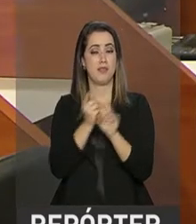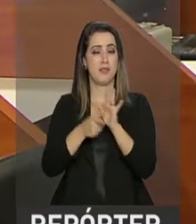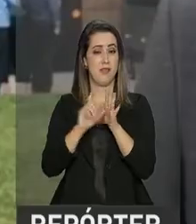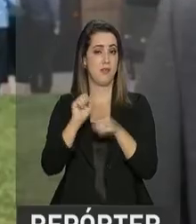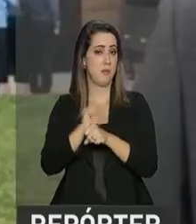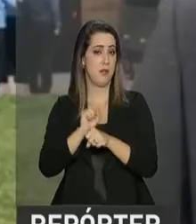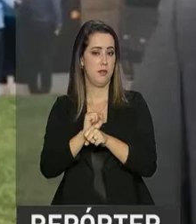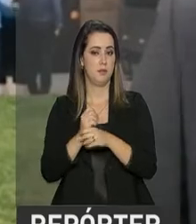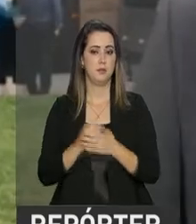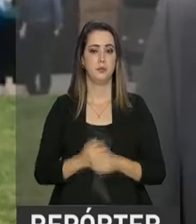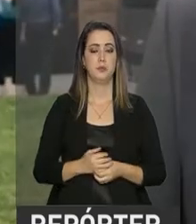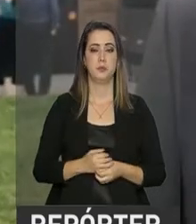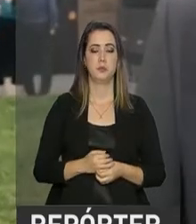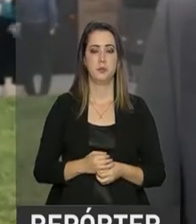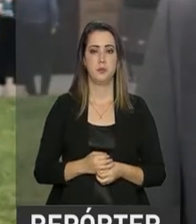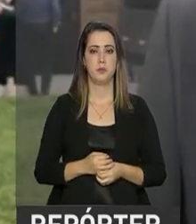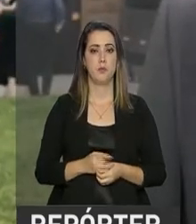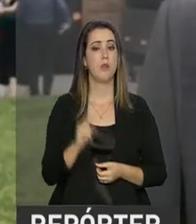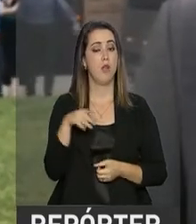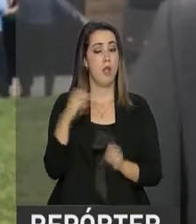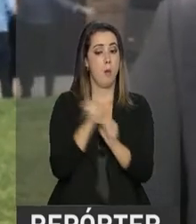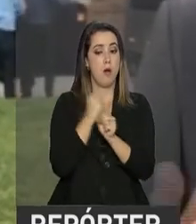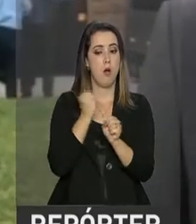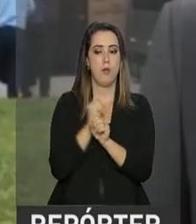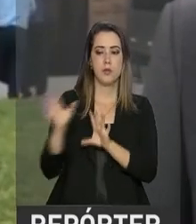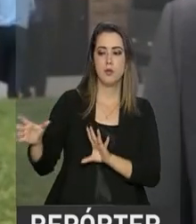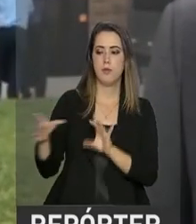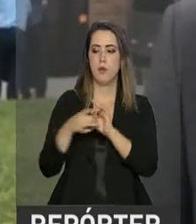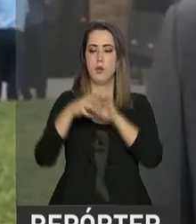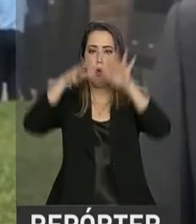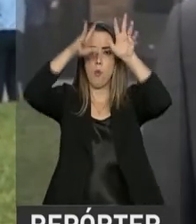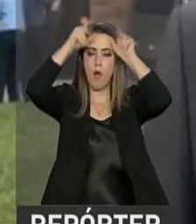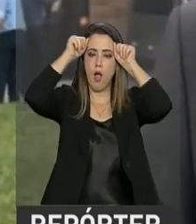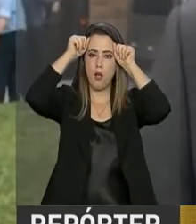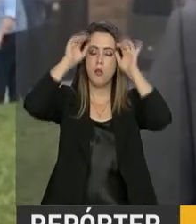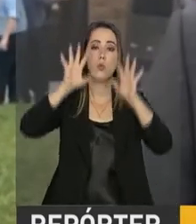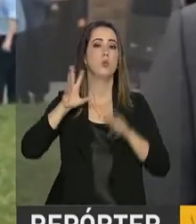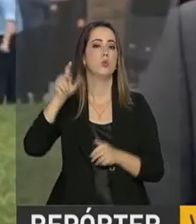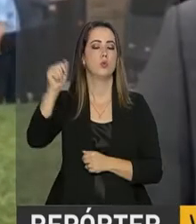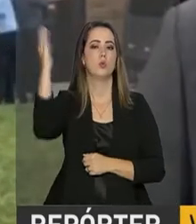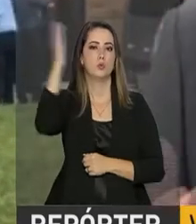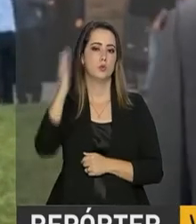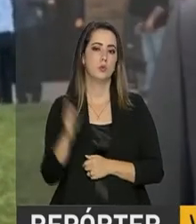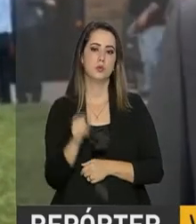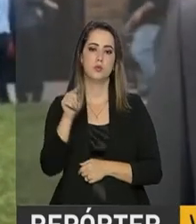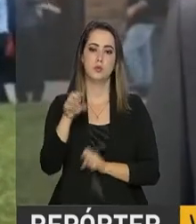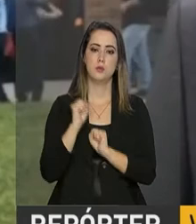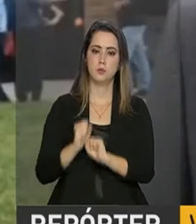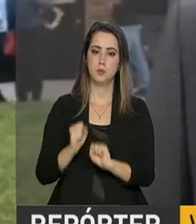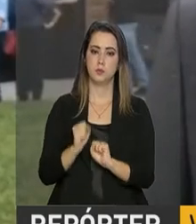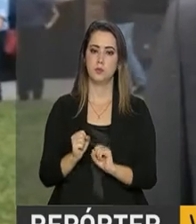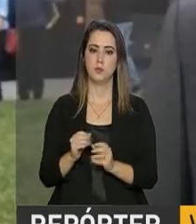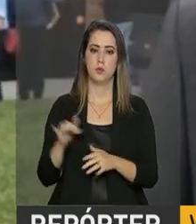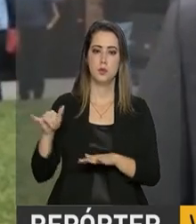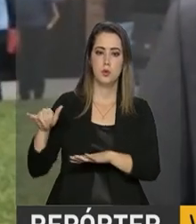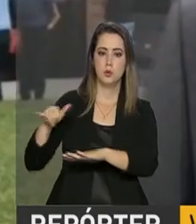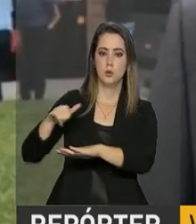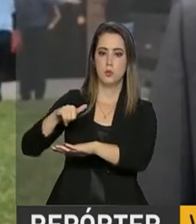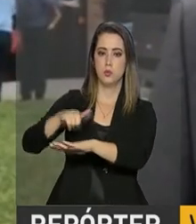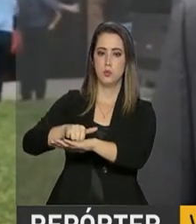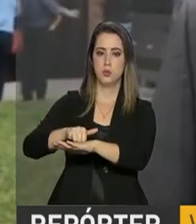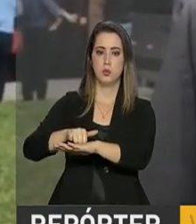Brasil. É uma obra que vai integrar o estado do Acre com todo o Brasil, né? Possibilita que pouse